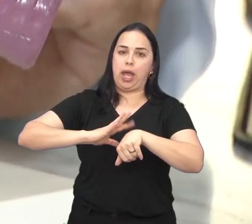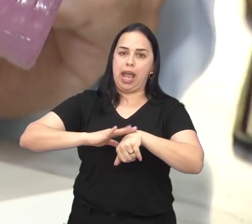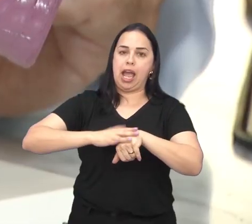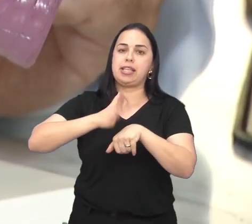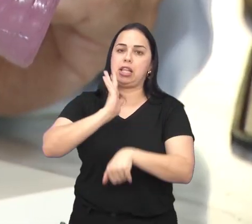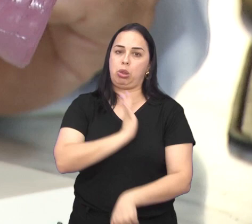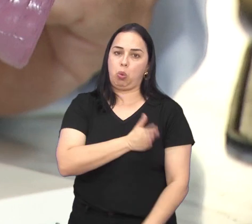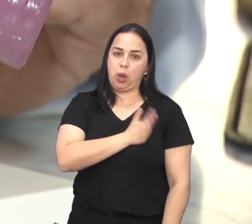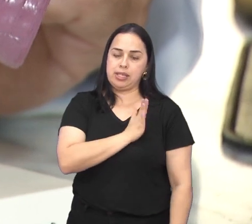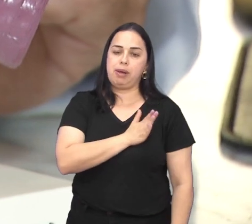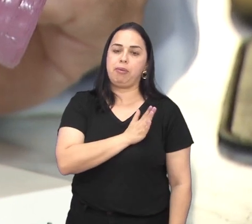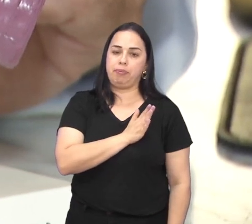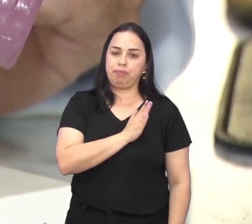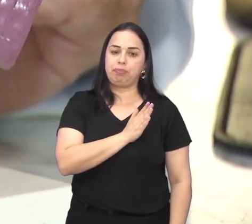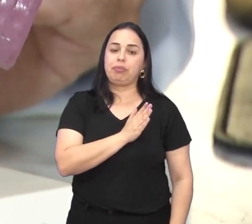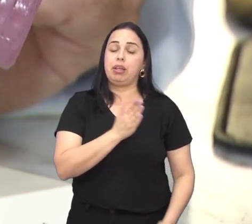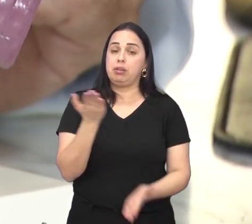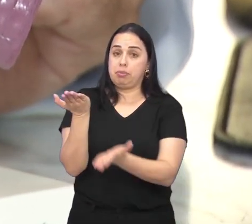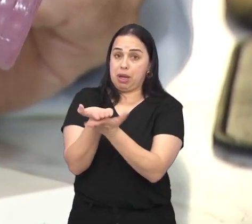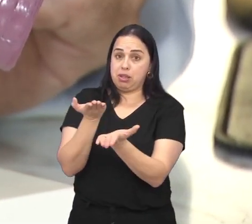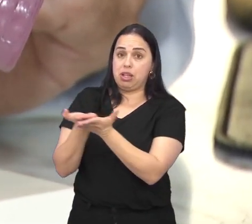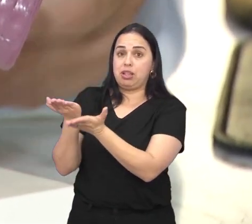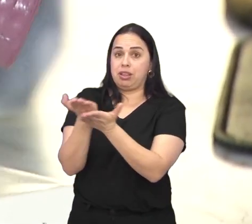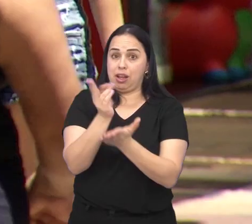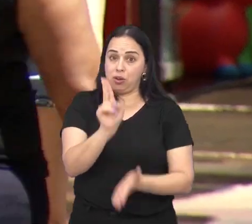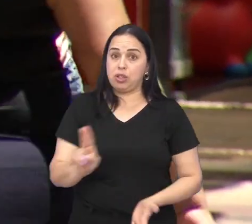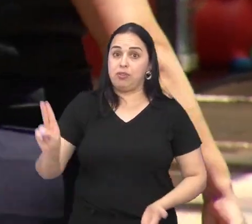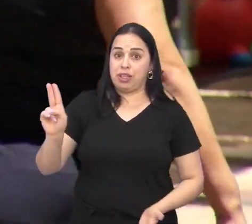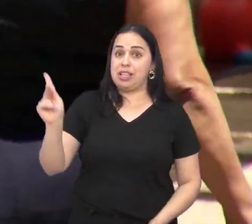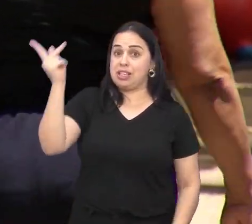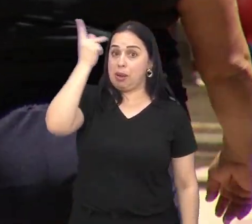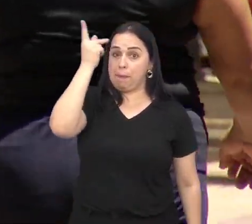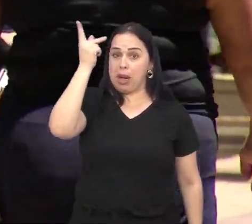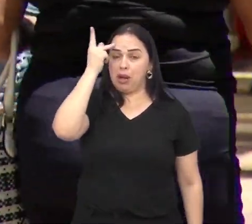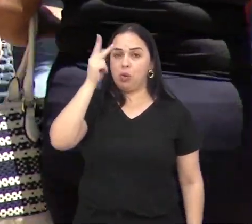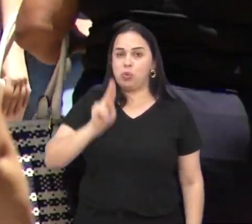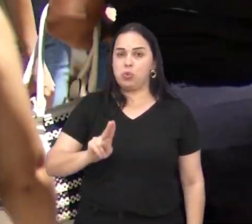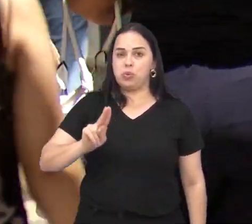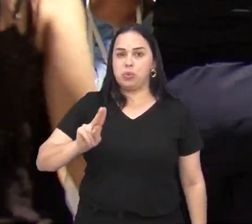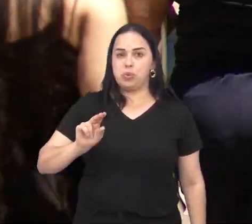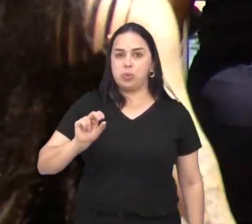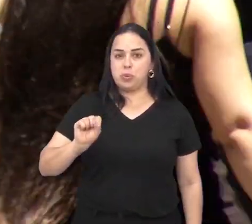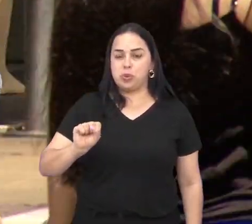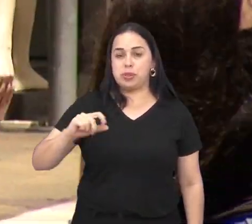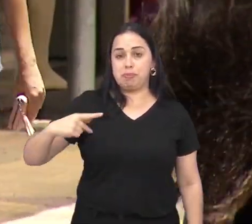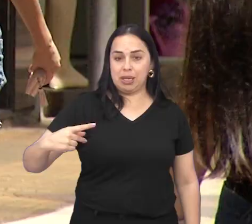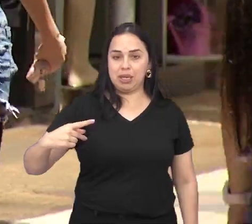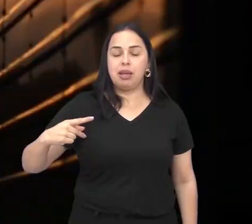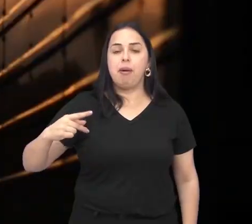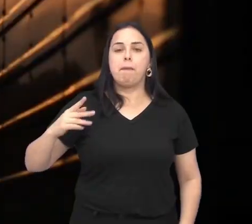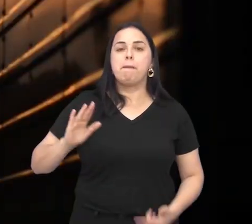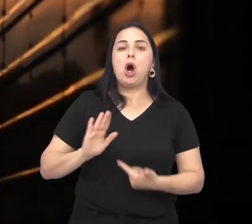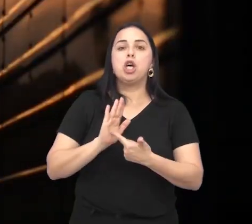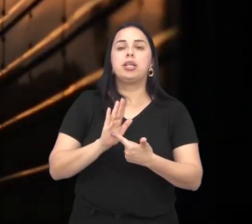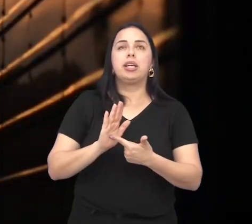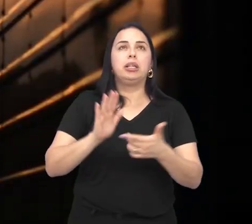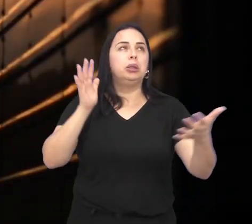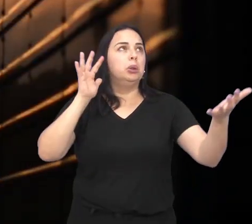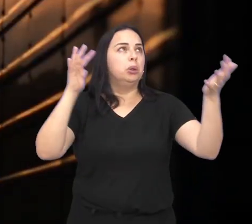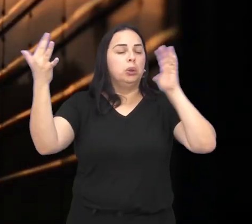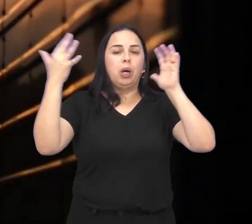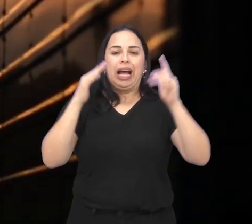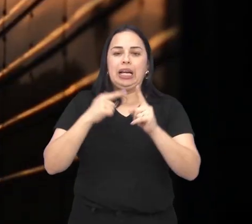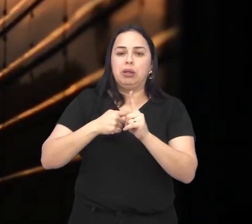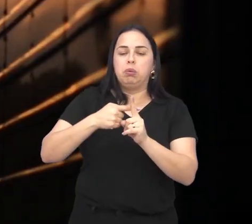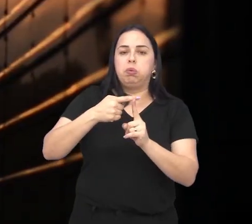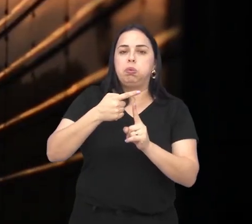para o desenvolvimento de doenças cardiovasculares. Um estudo da Universidade de São Paulo, a USP, apontou que nos